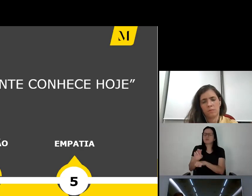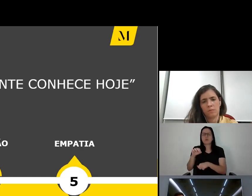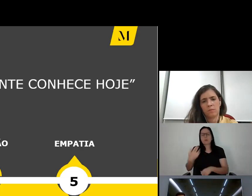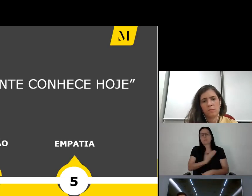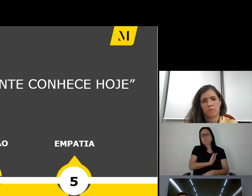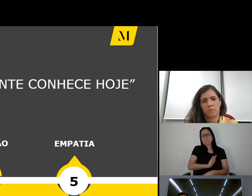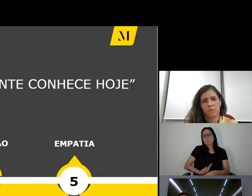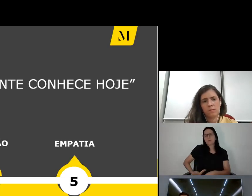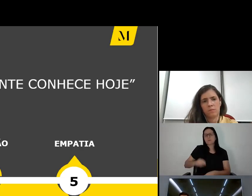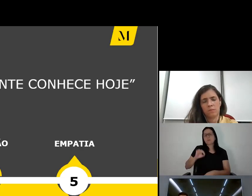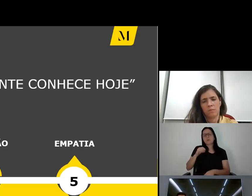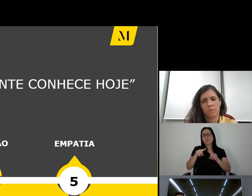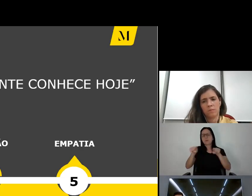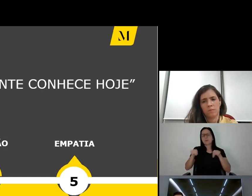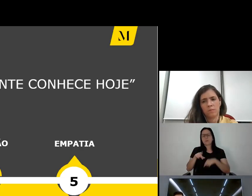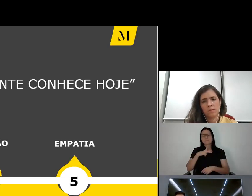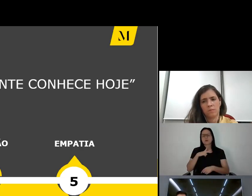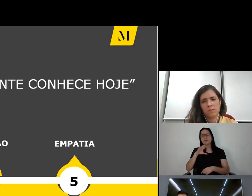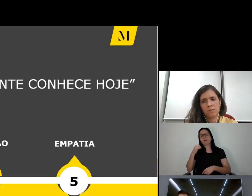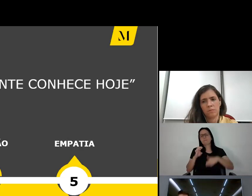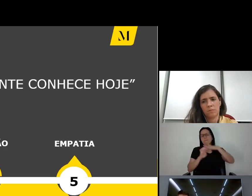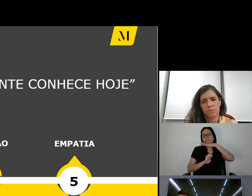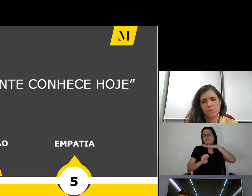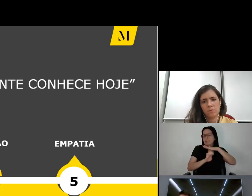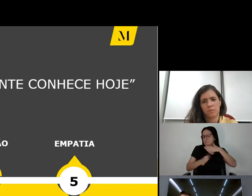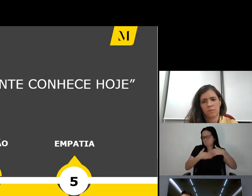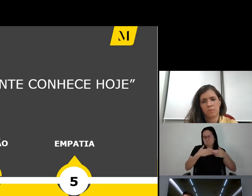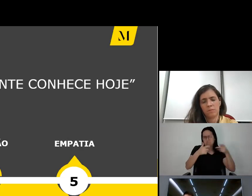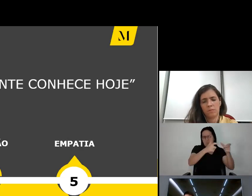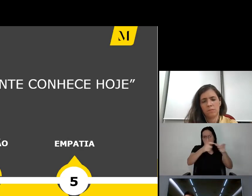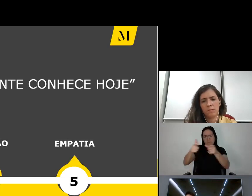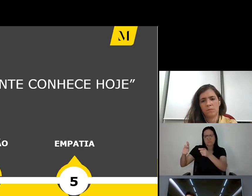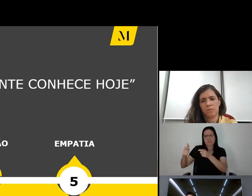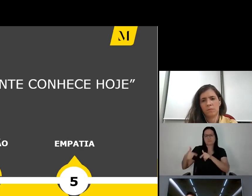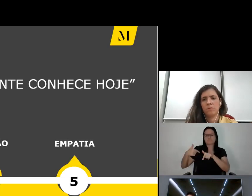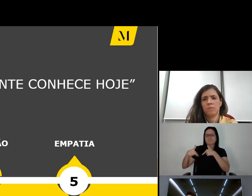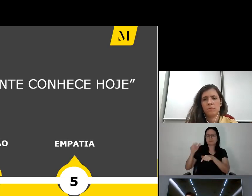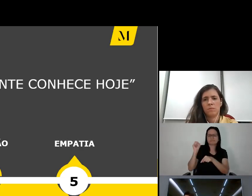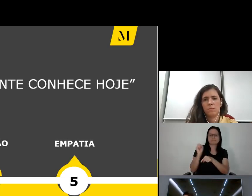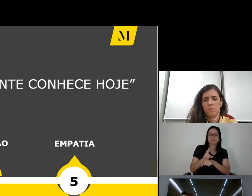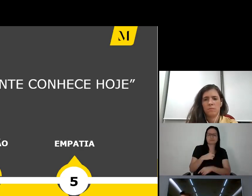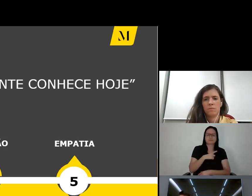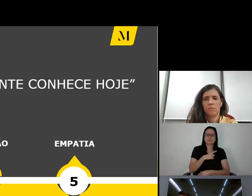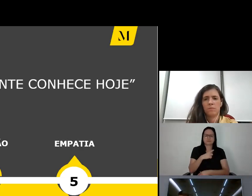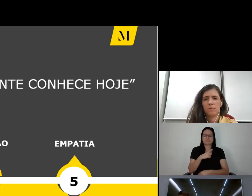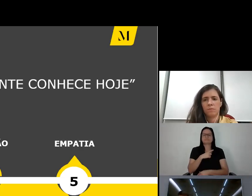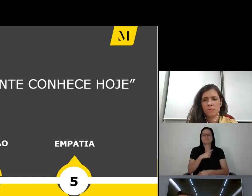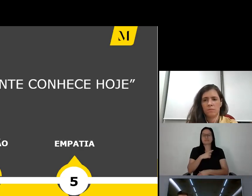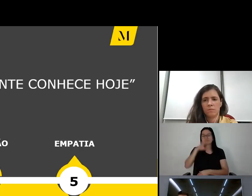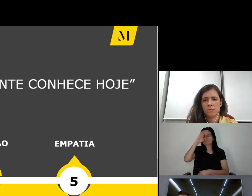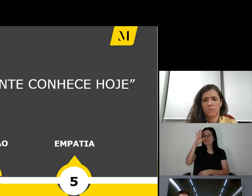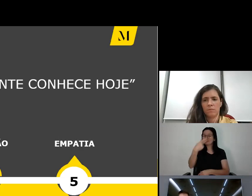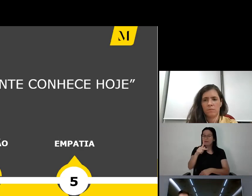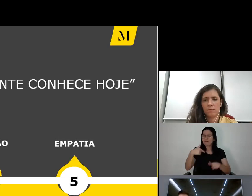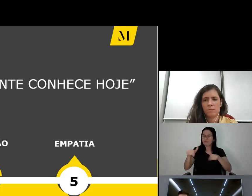escritório de advocacia, numa empresa, em qualquer lugar que vocês forem trabalhar, incluindo na própria universidade de vocês. Mas, de